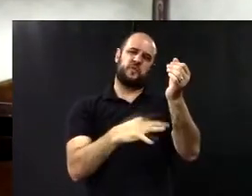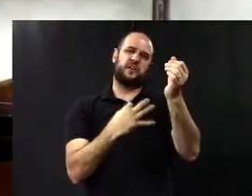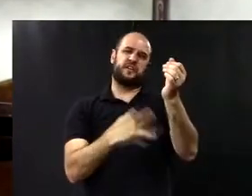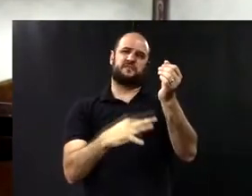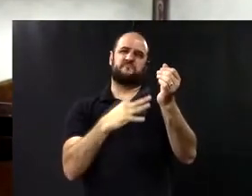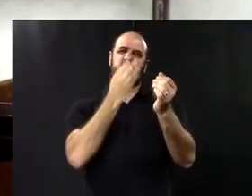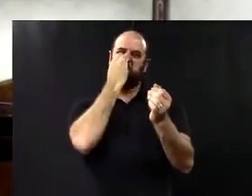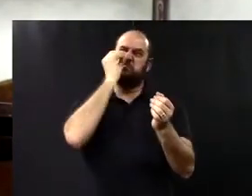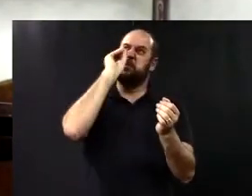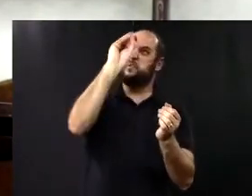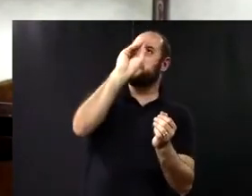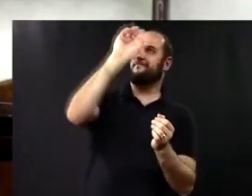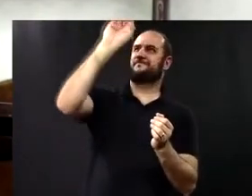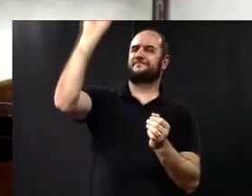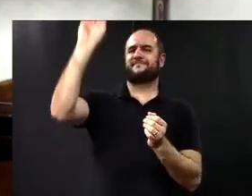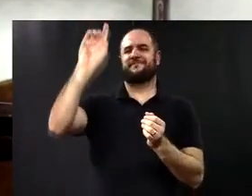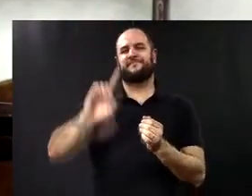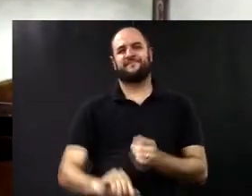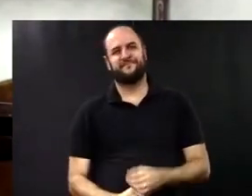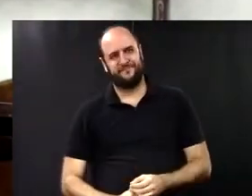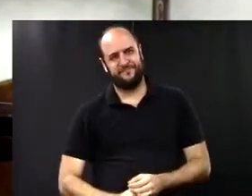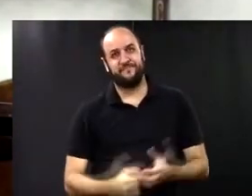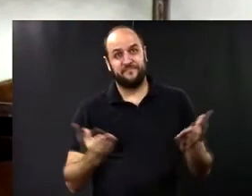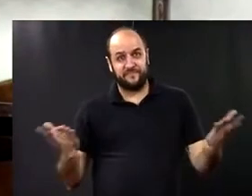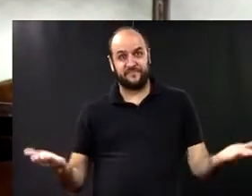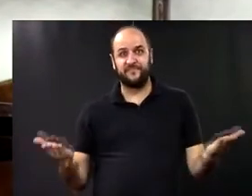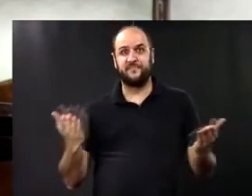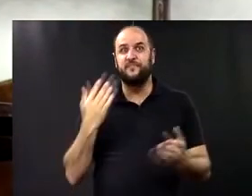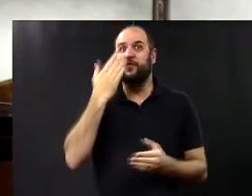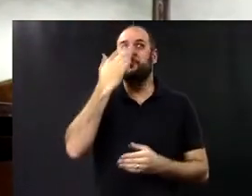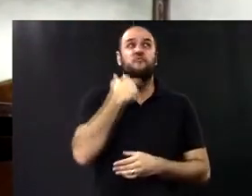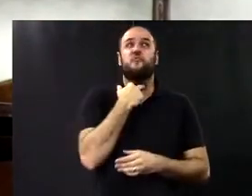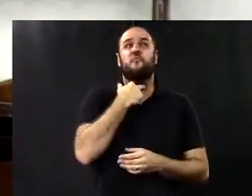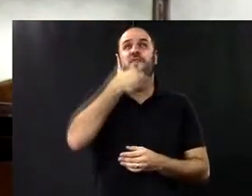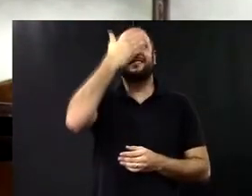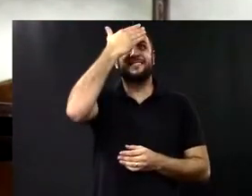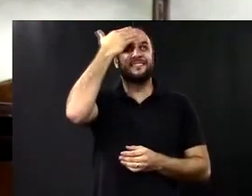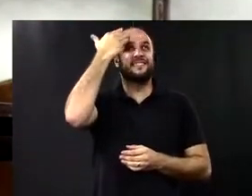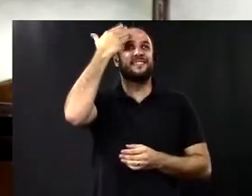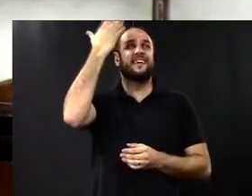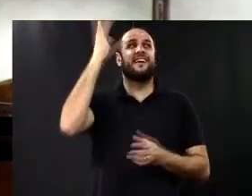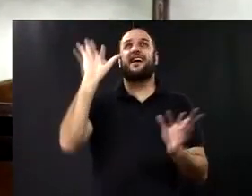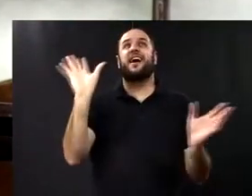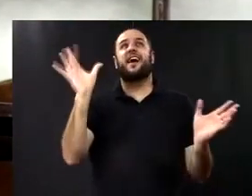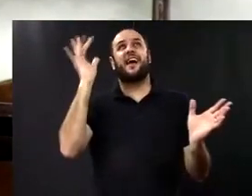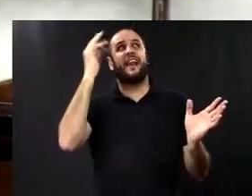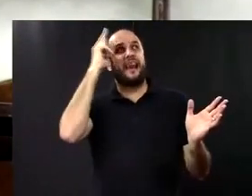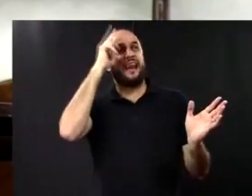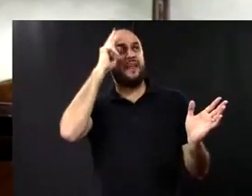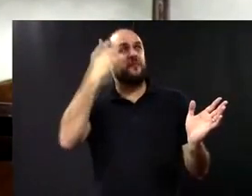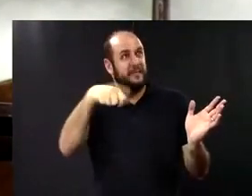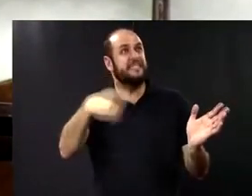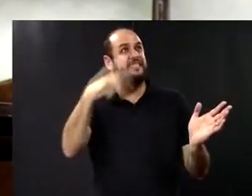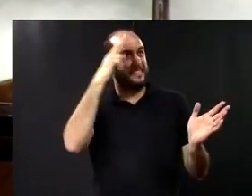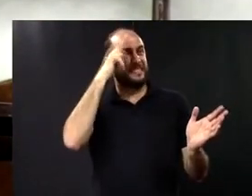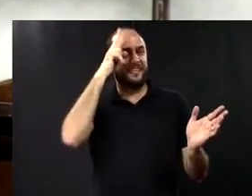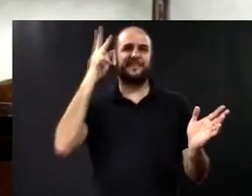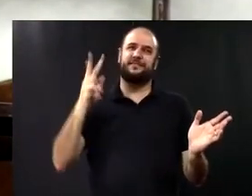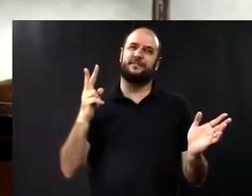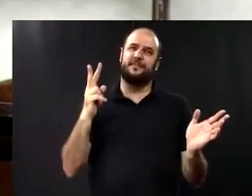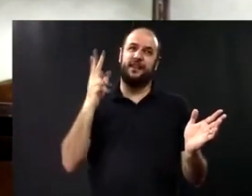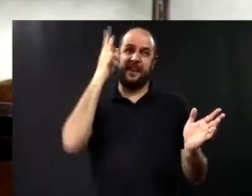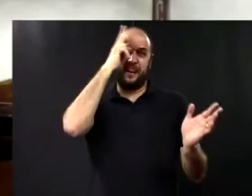correção. Menosprezar, ou seja, não esquecer, não deixar de considerar essa